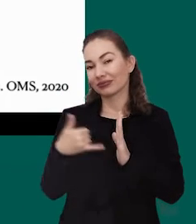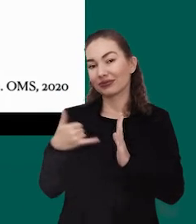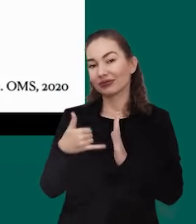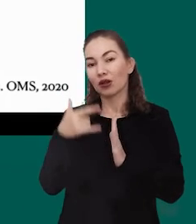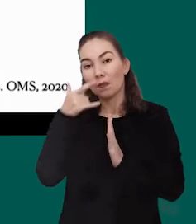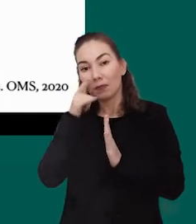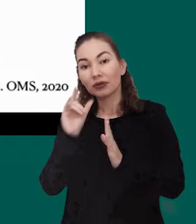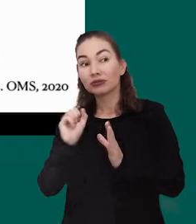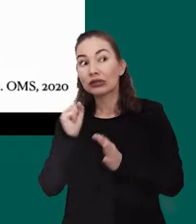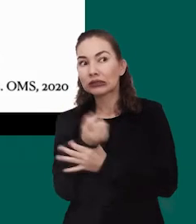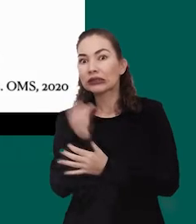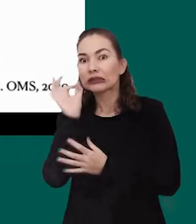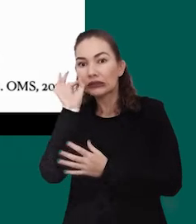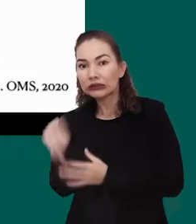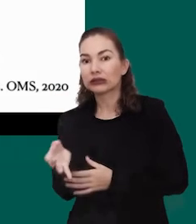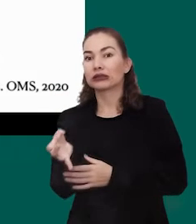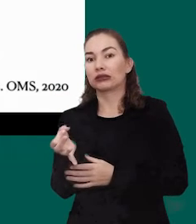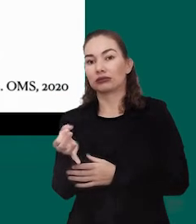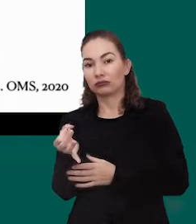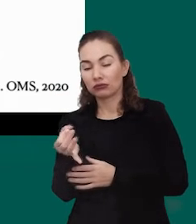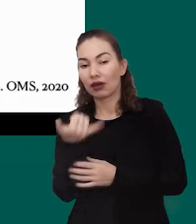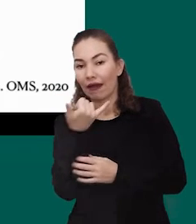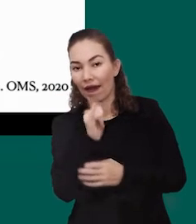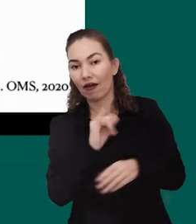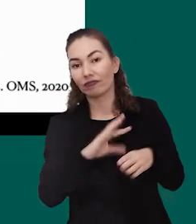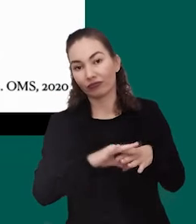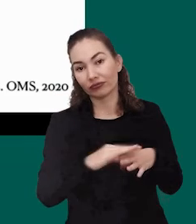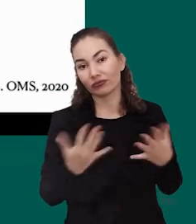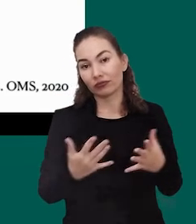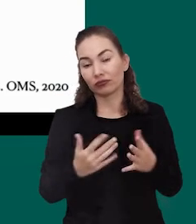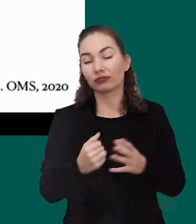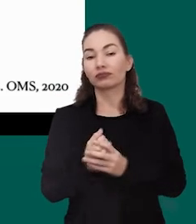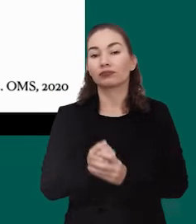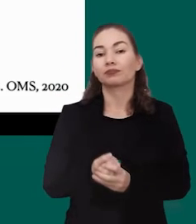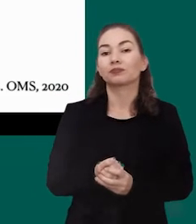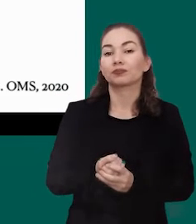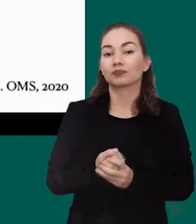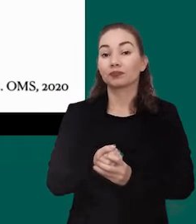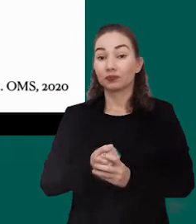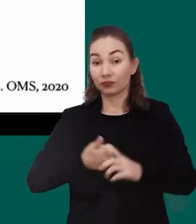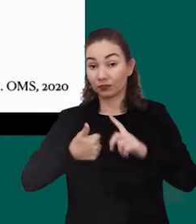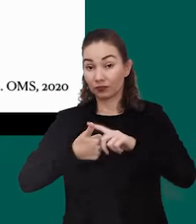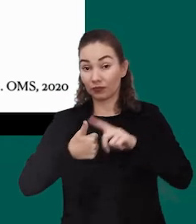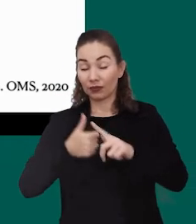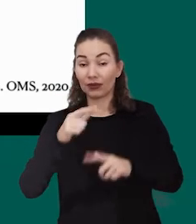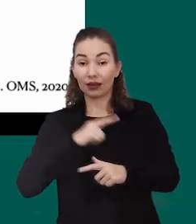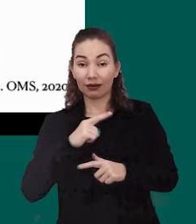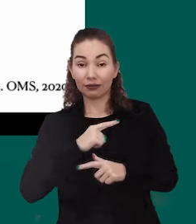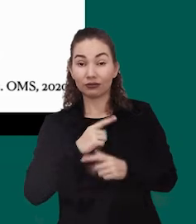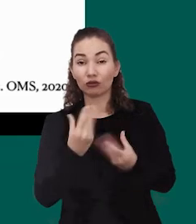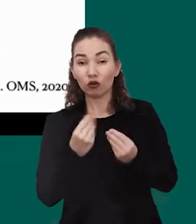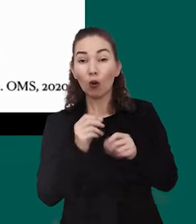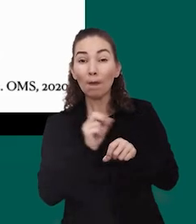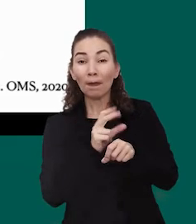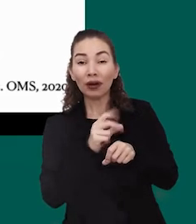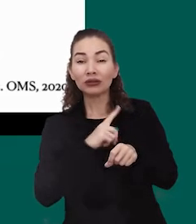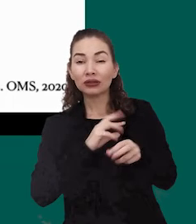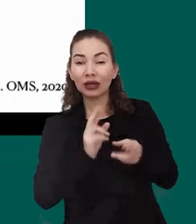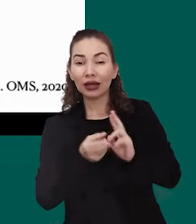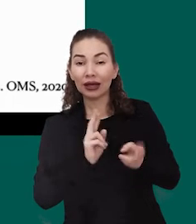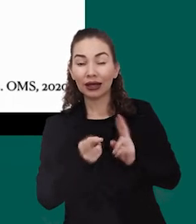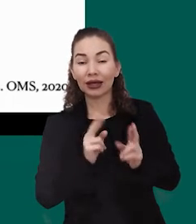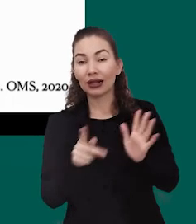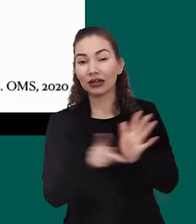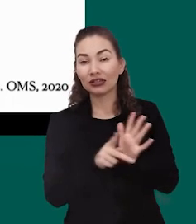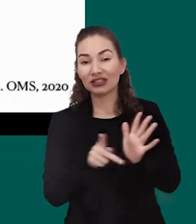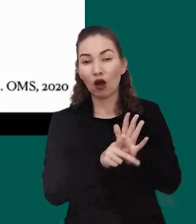concluir se a vacina de fato protege contra a doença. Então percebam, numa fase 1 eu vou incluir centenas de indivíduos. Geralmente são indivíduos que estão relacionados ao próprio